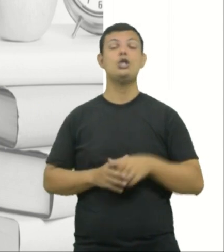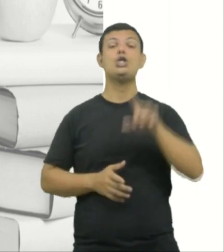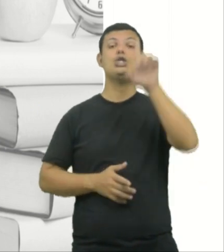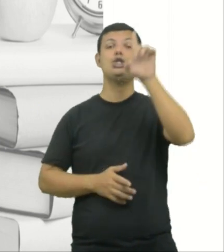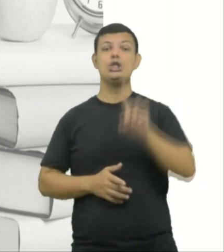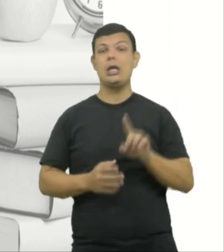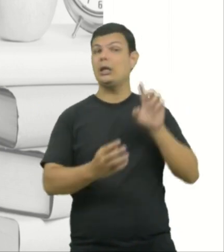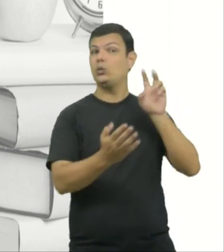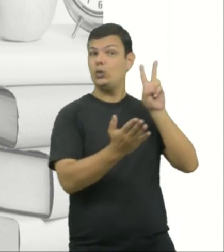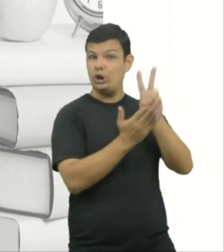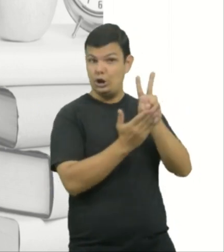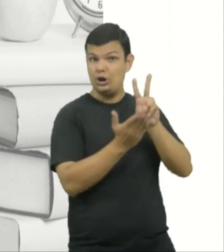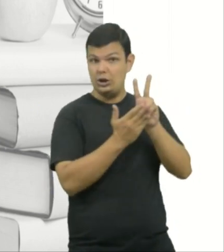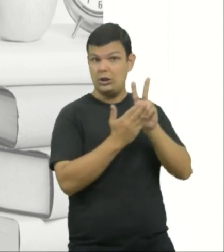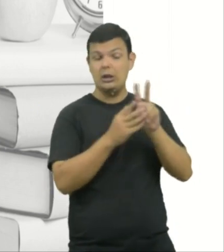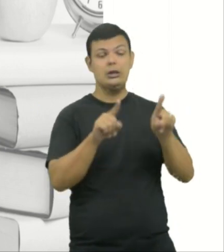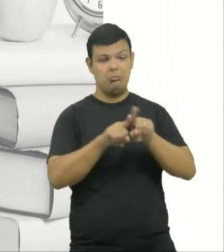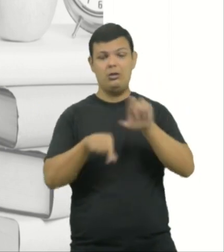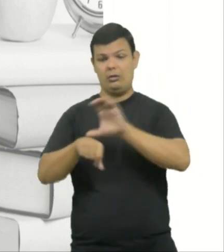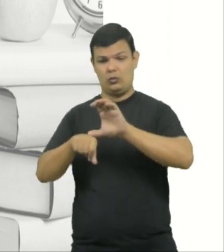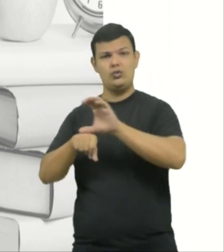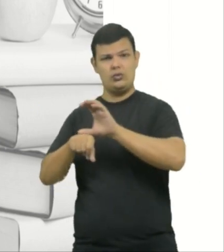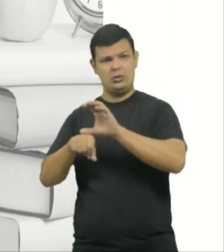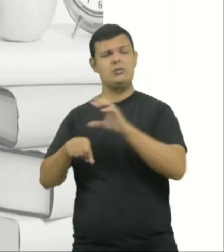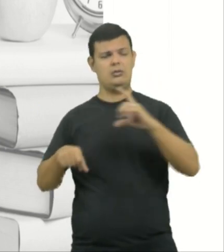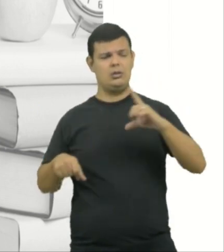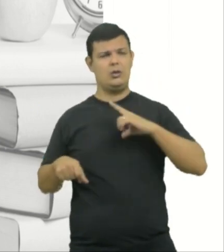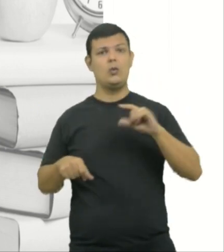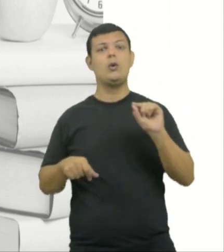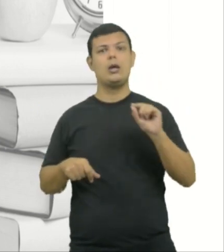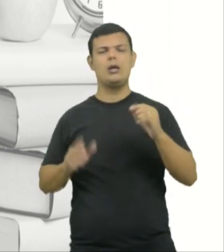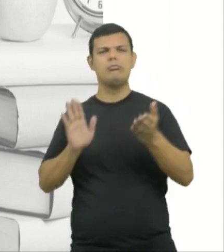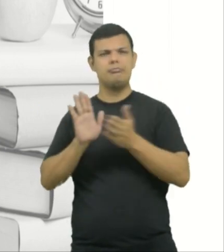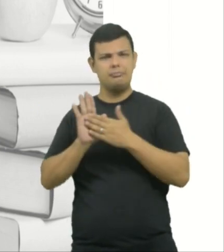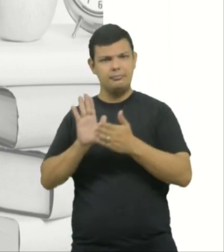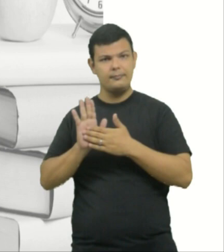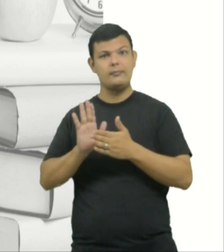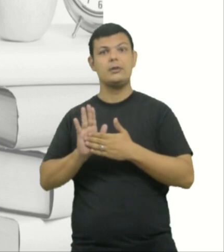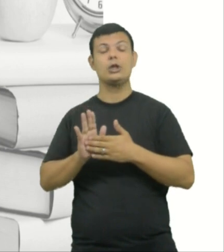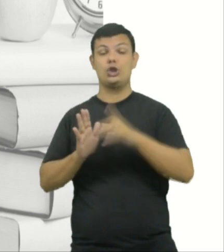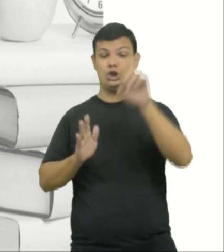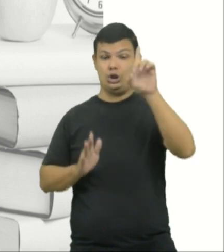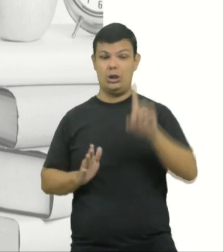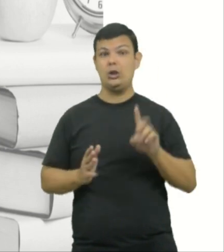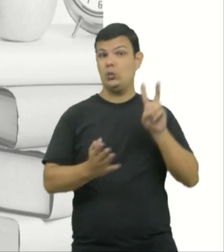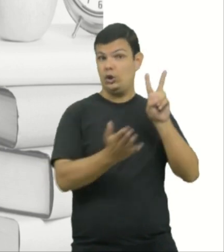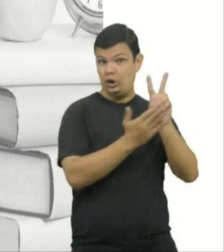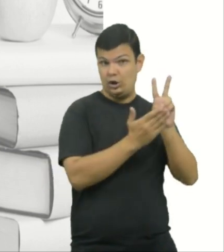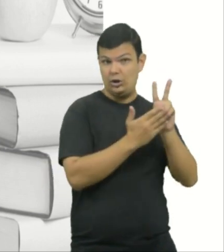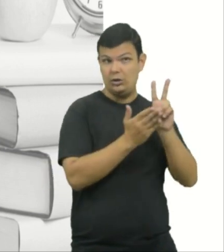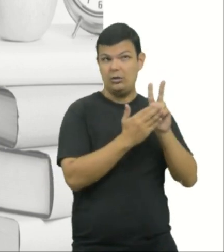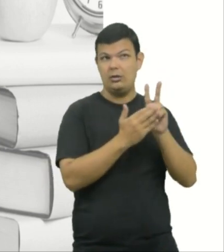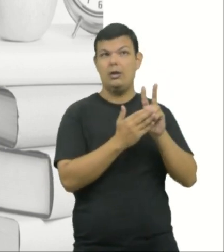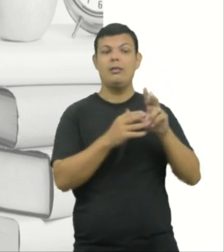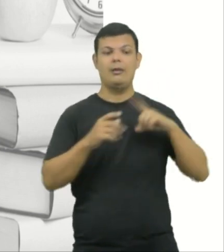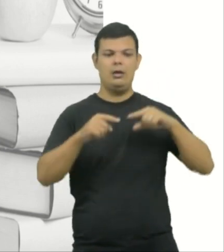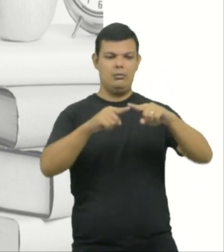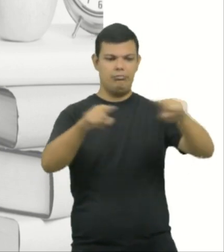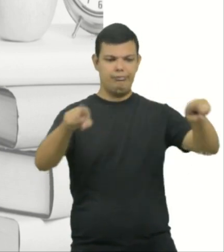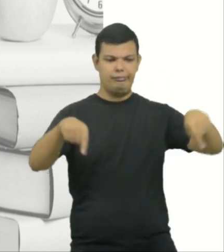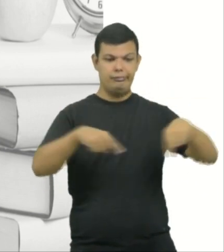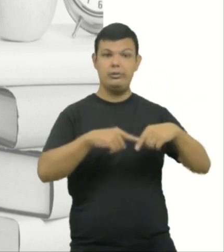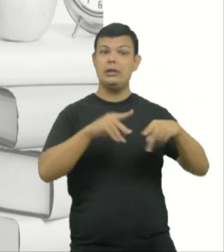um outro detalhe também na nossa Constituição, que prevê que no direito indígena é um direito à demarcação